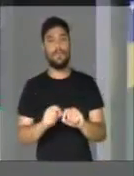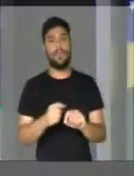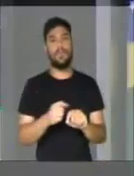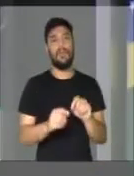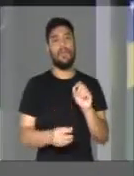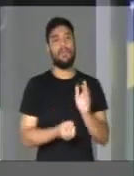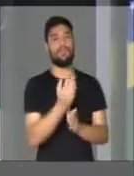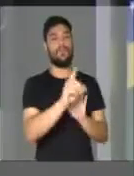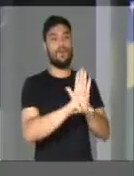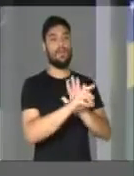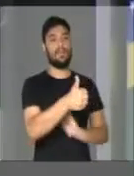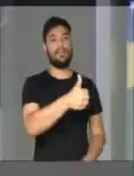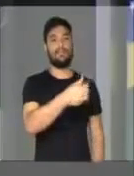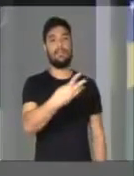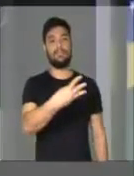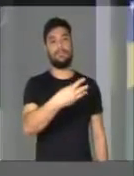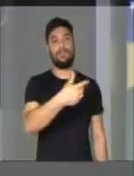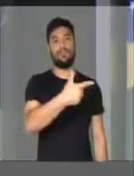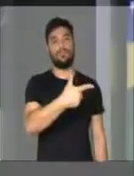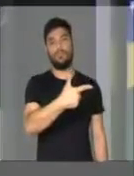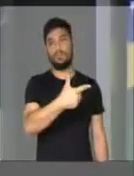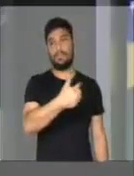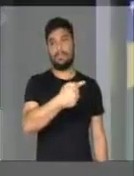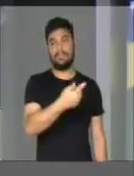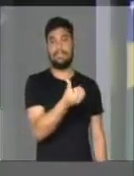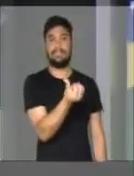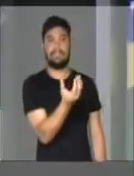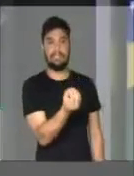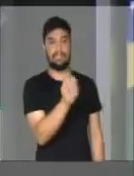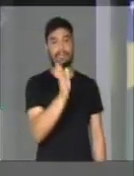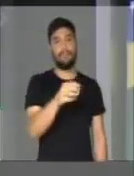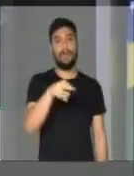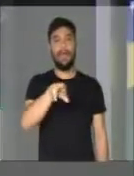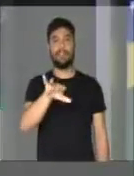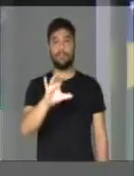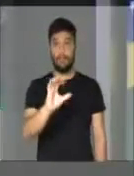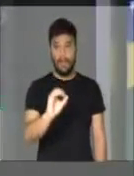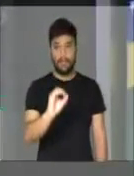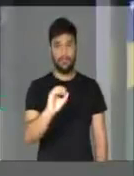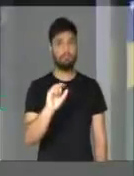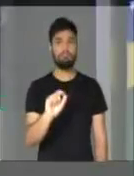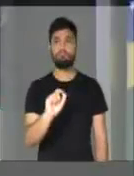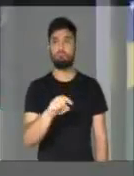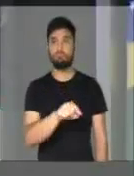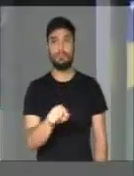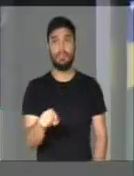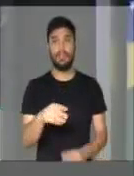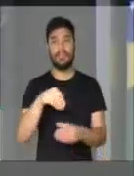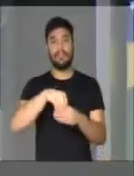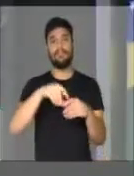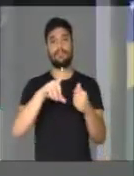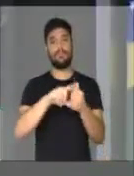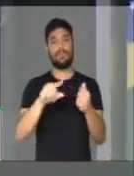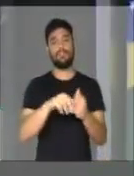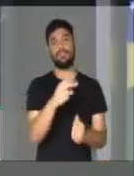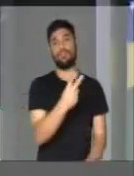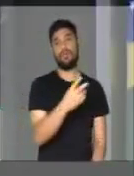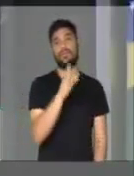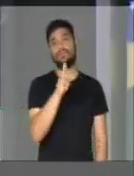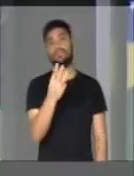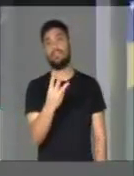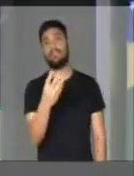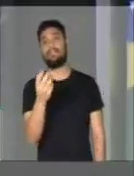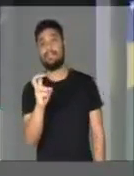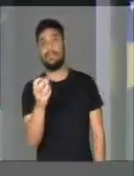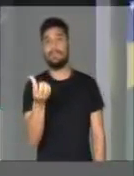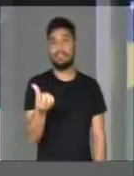meio da edição da Lei número 13.260, 16 de março de 2016, que tipificou em seus artigos 2, 3, 5